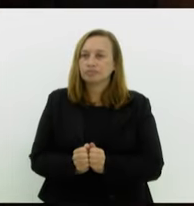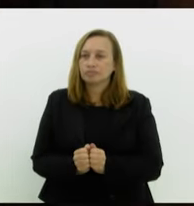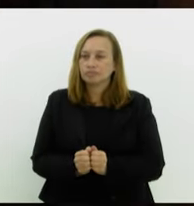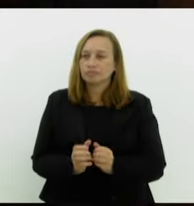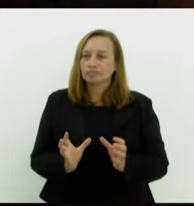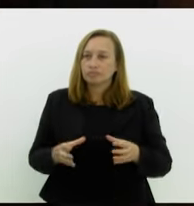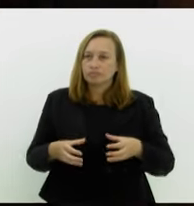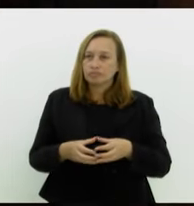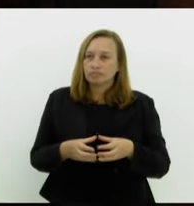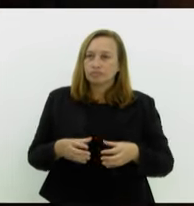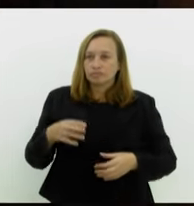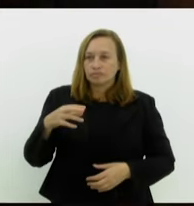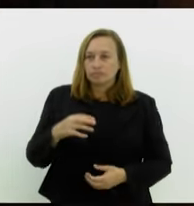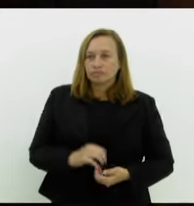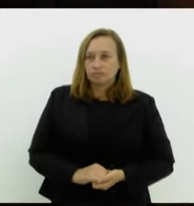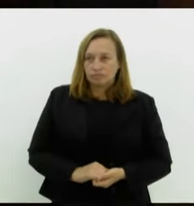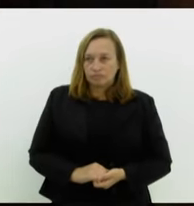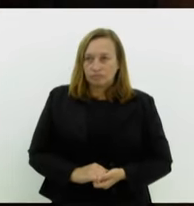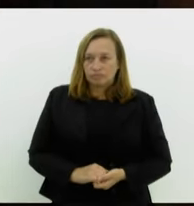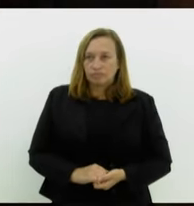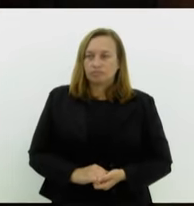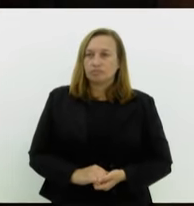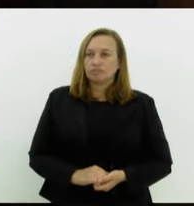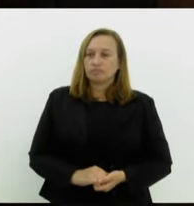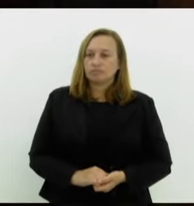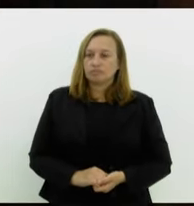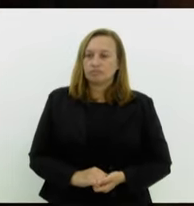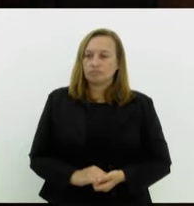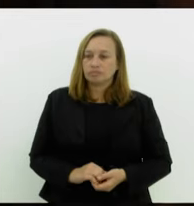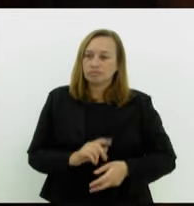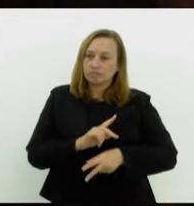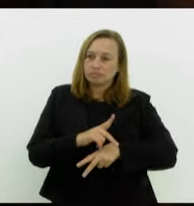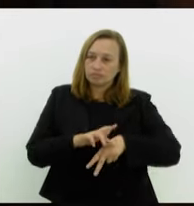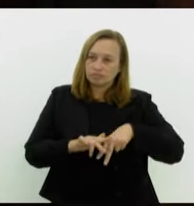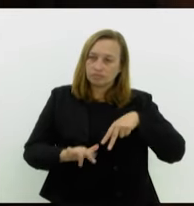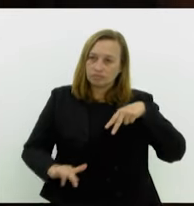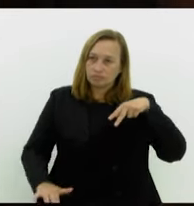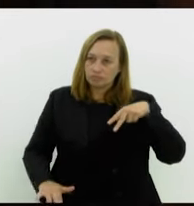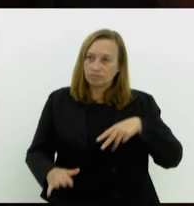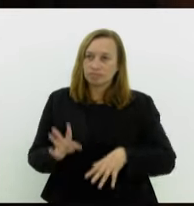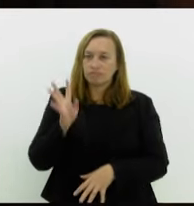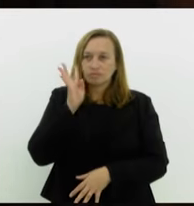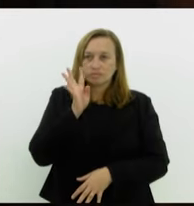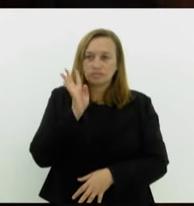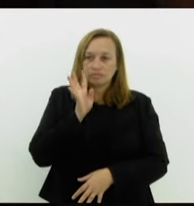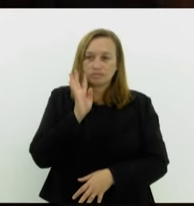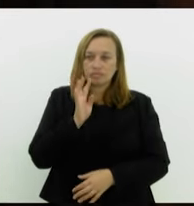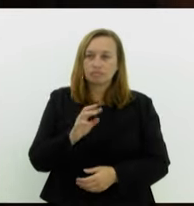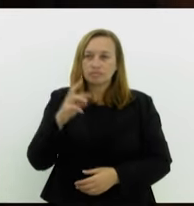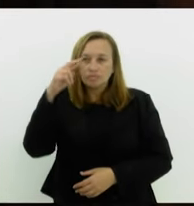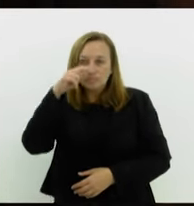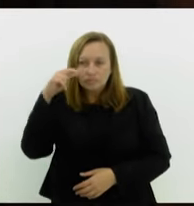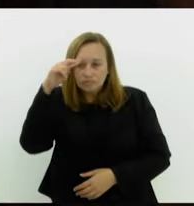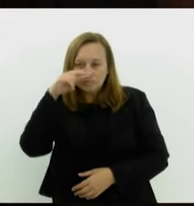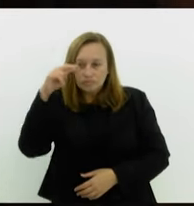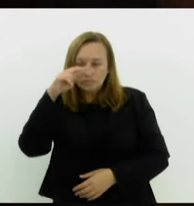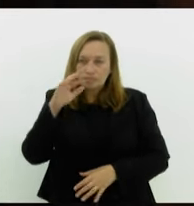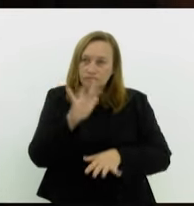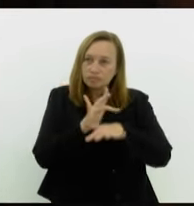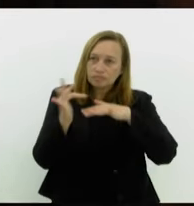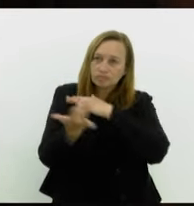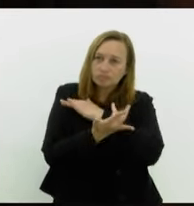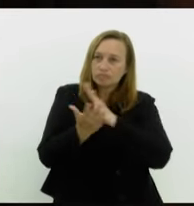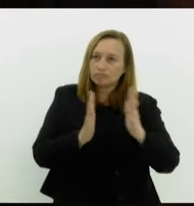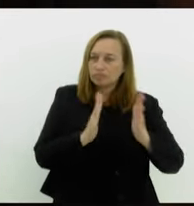asmina que é um coletivo de gênero também muito legal e fizeram um monitoramento das redes sociais durante as